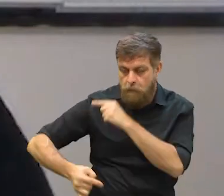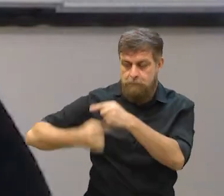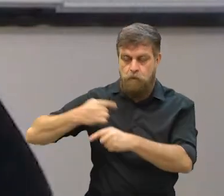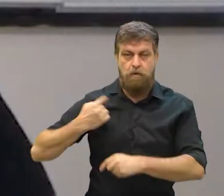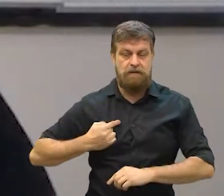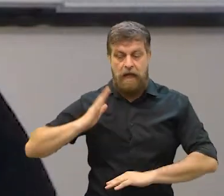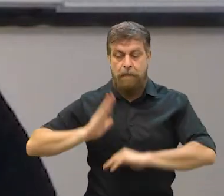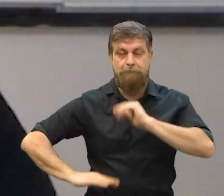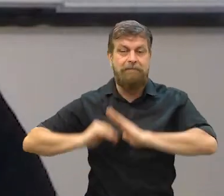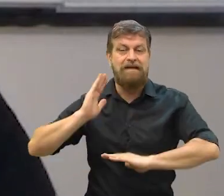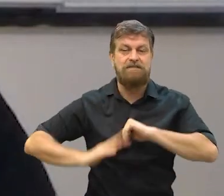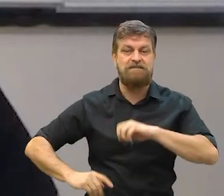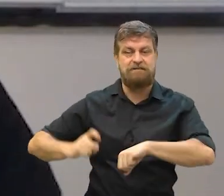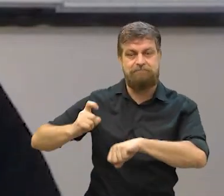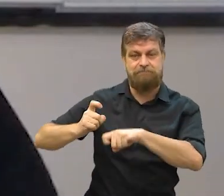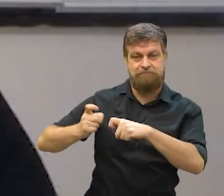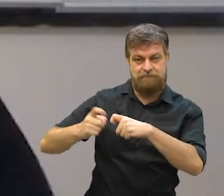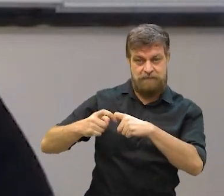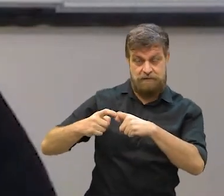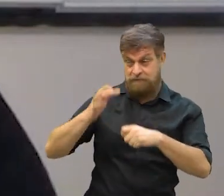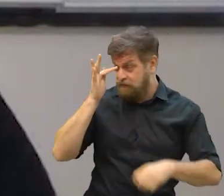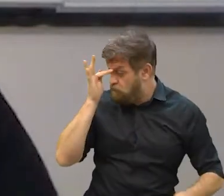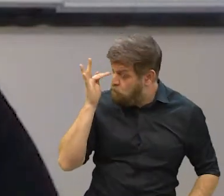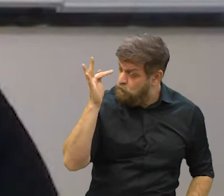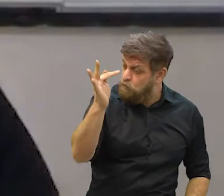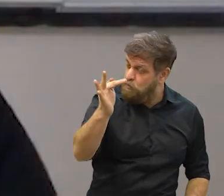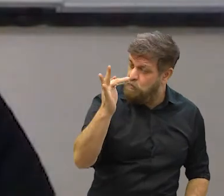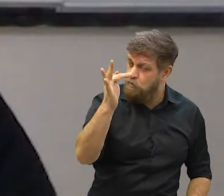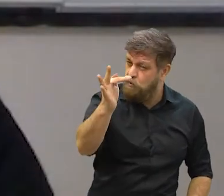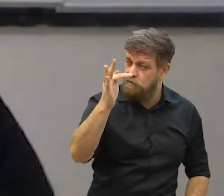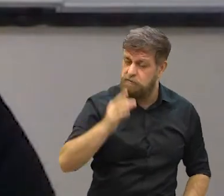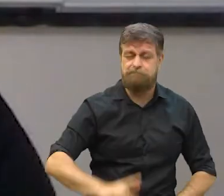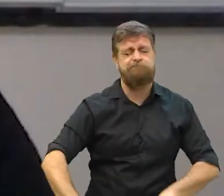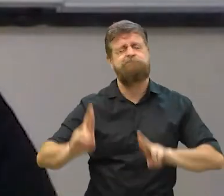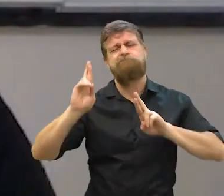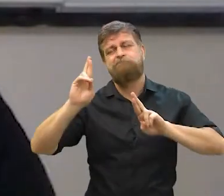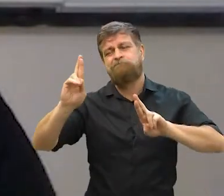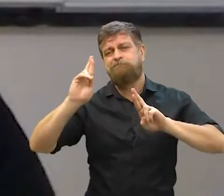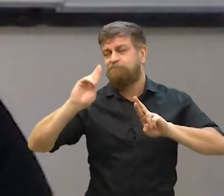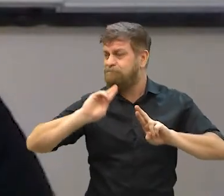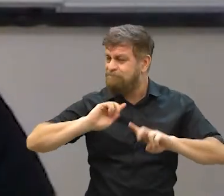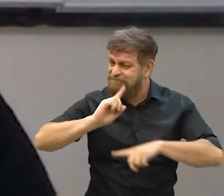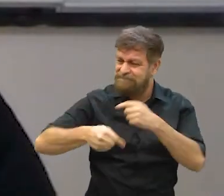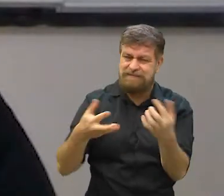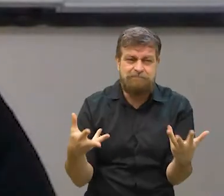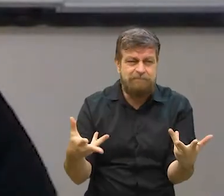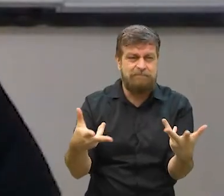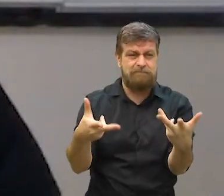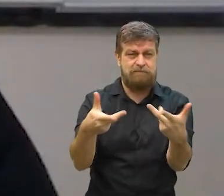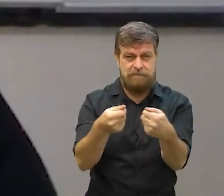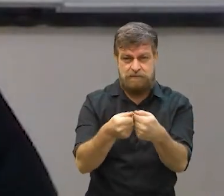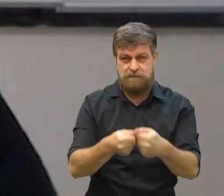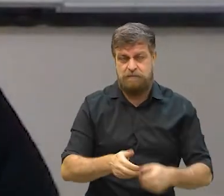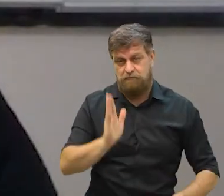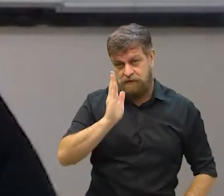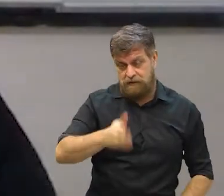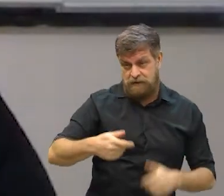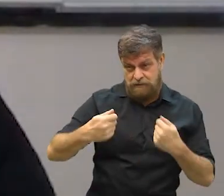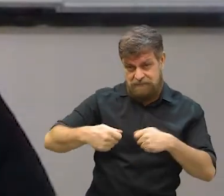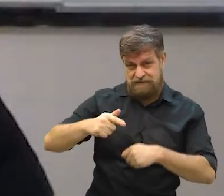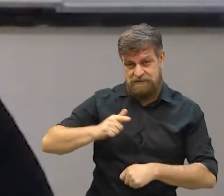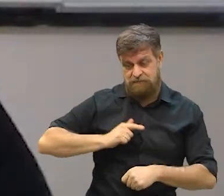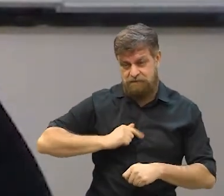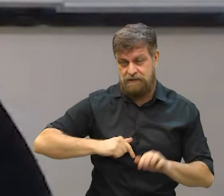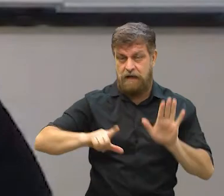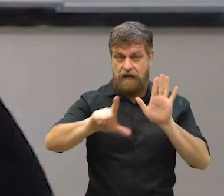na nossa prática clínica, mas para o futuro as expectativas são maravilhosas, desde que seja